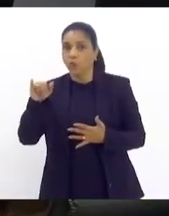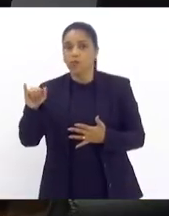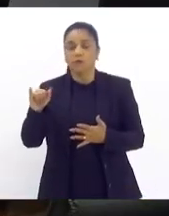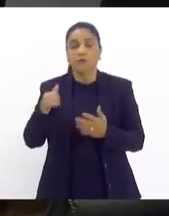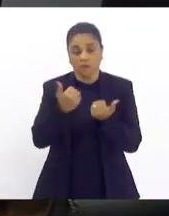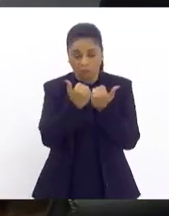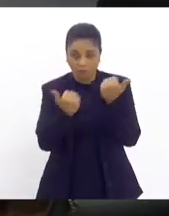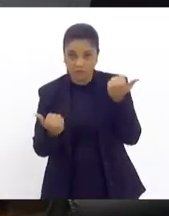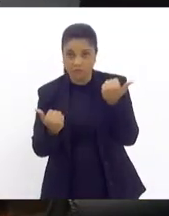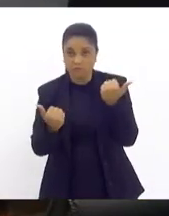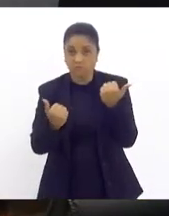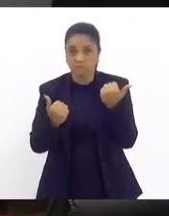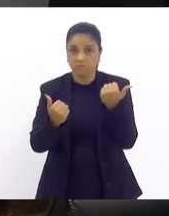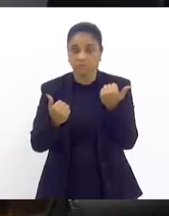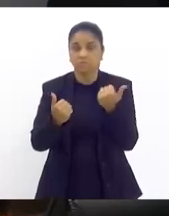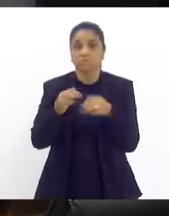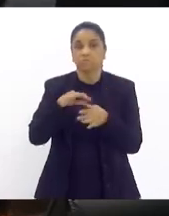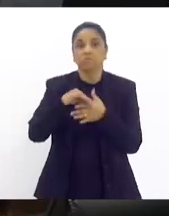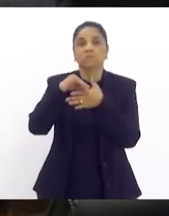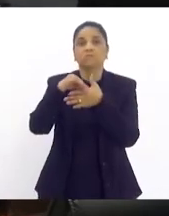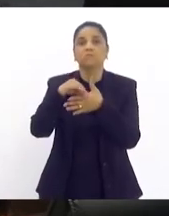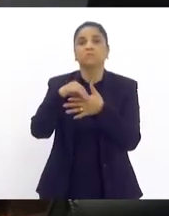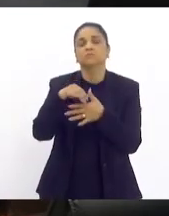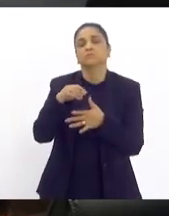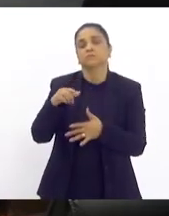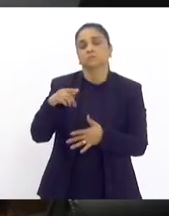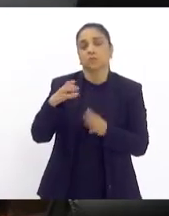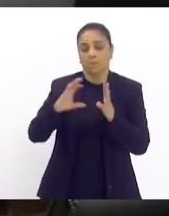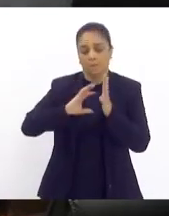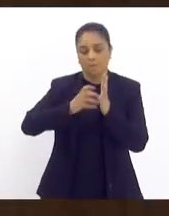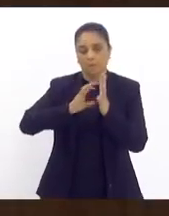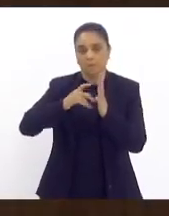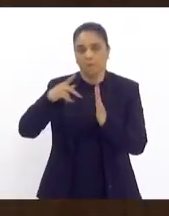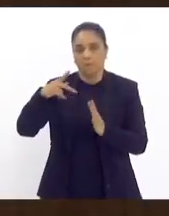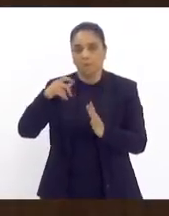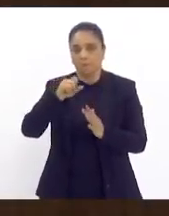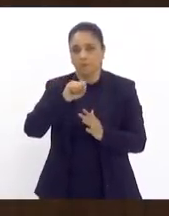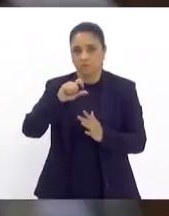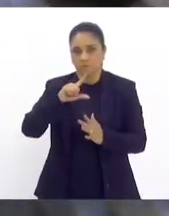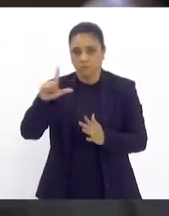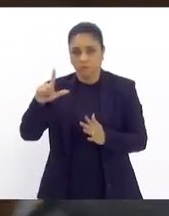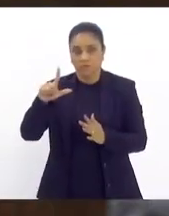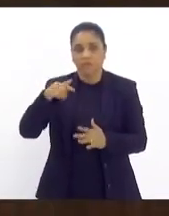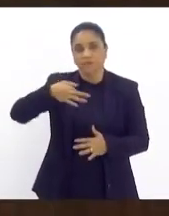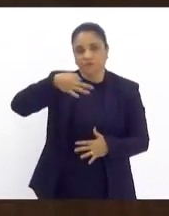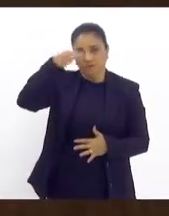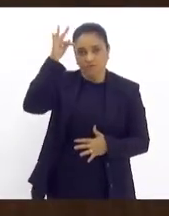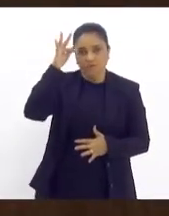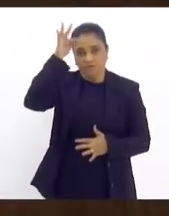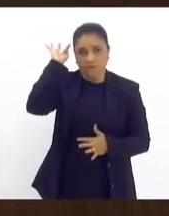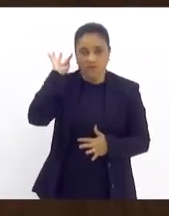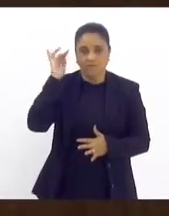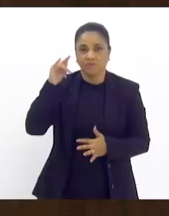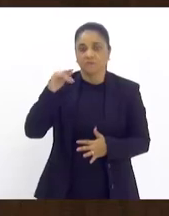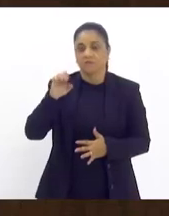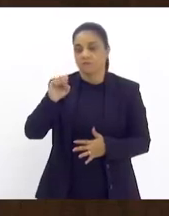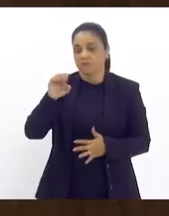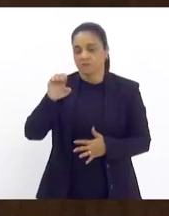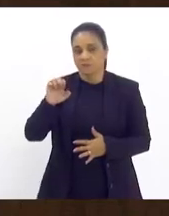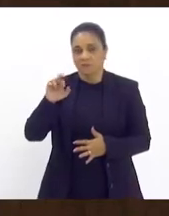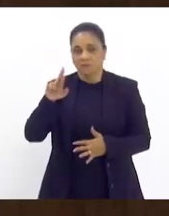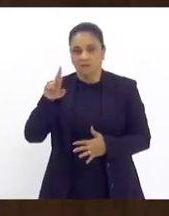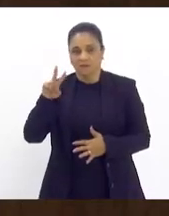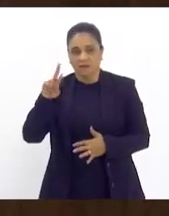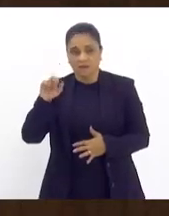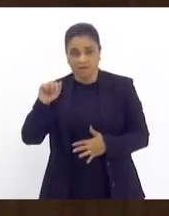vice-líder ao vice-líder do PSOL Deputado Flávio serafini que o projeto se